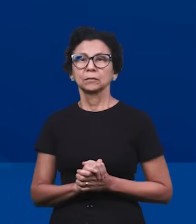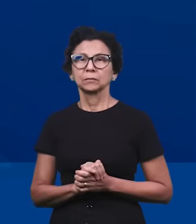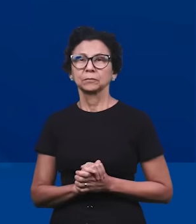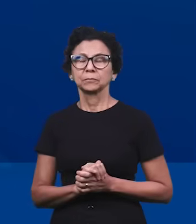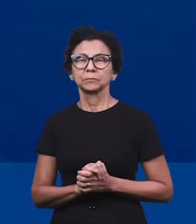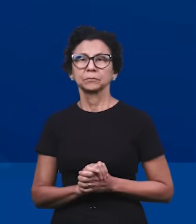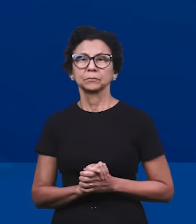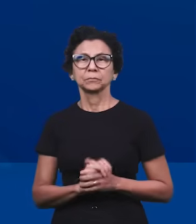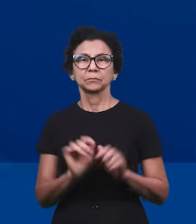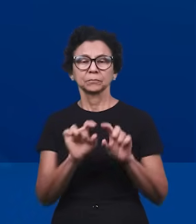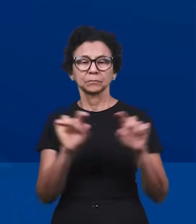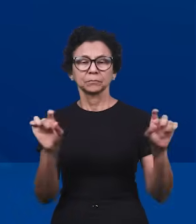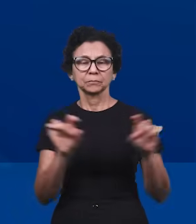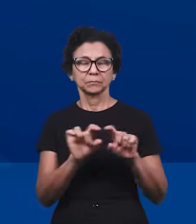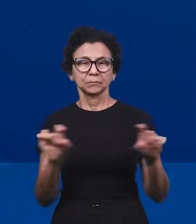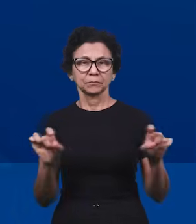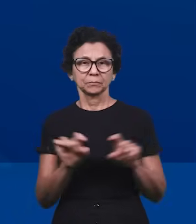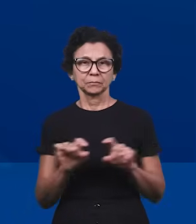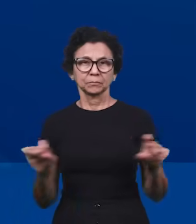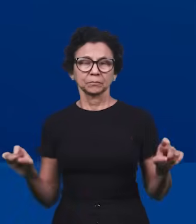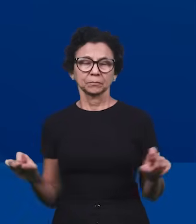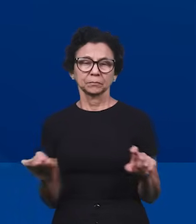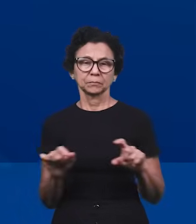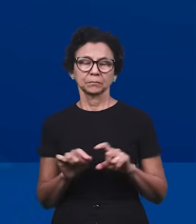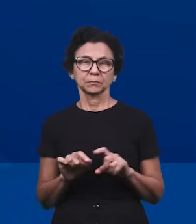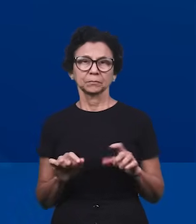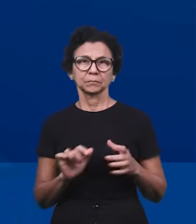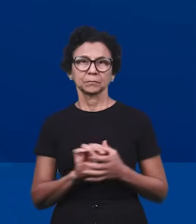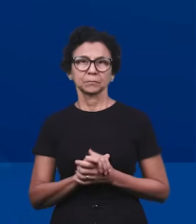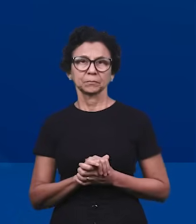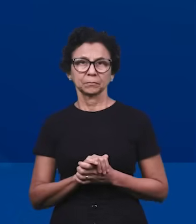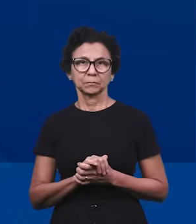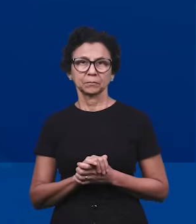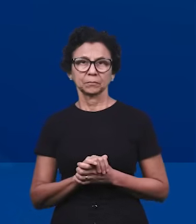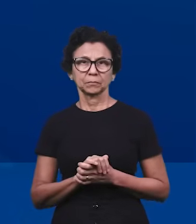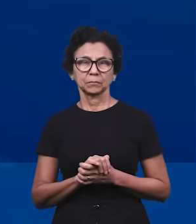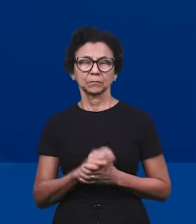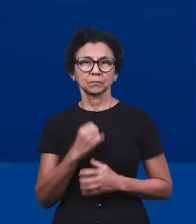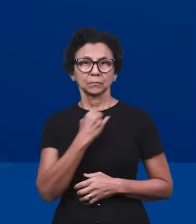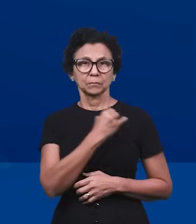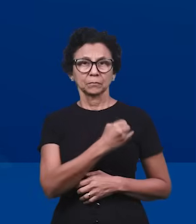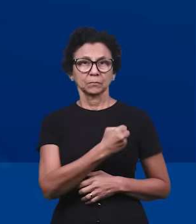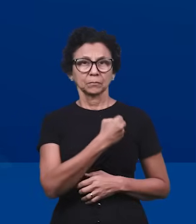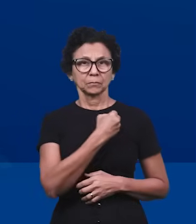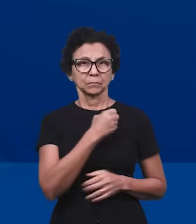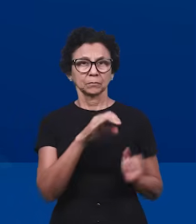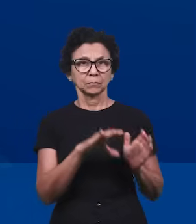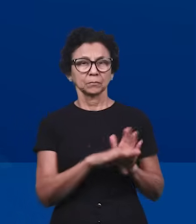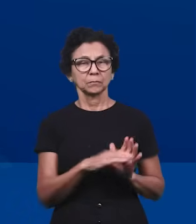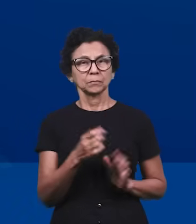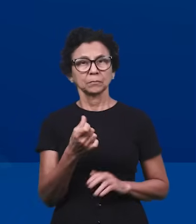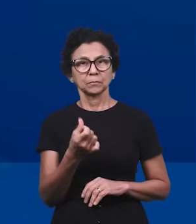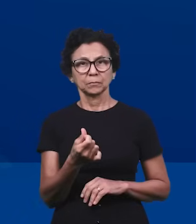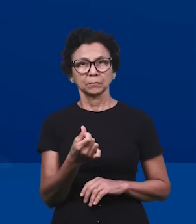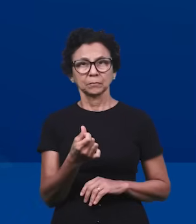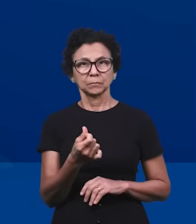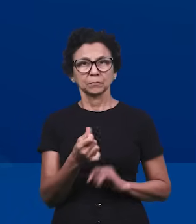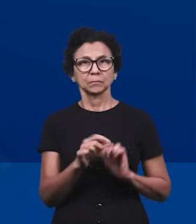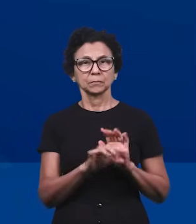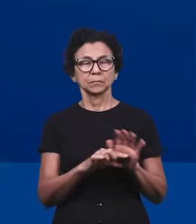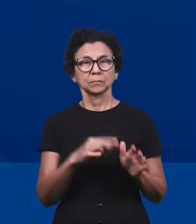as expressões ditas aqui nos trechos de João, capítulo